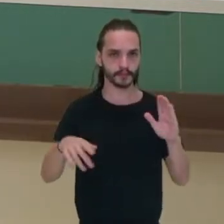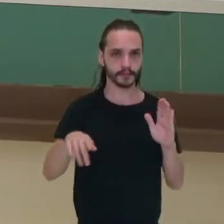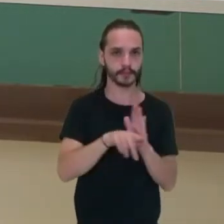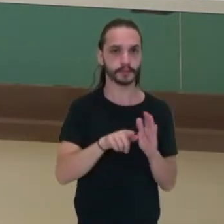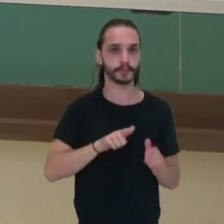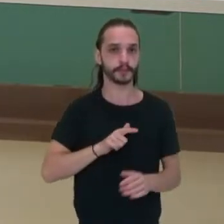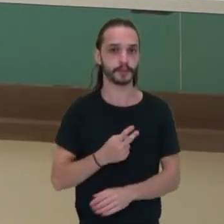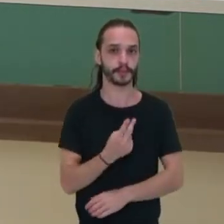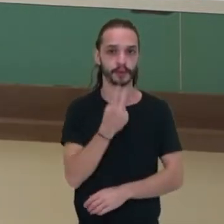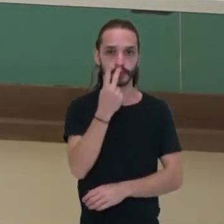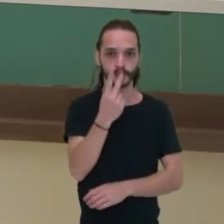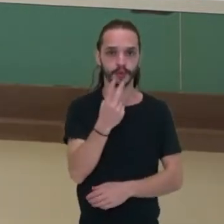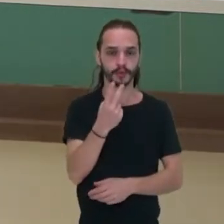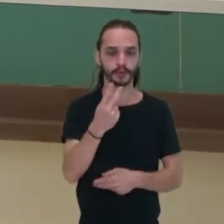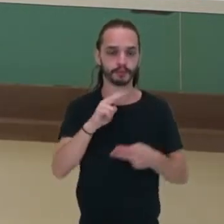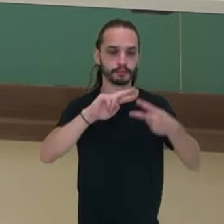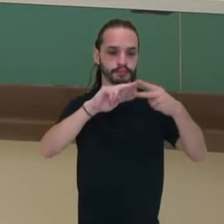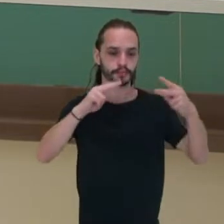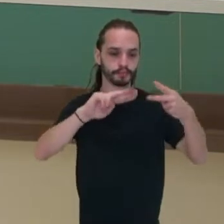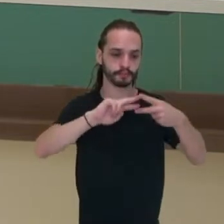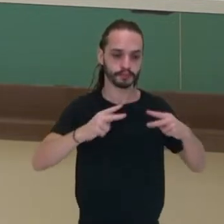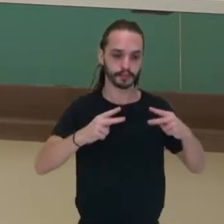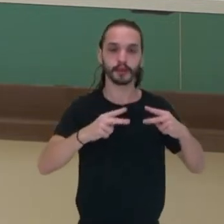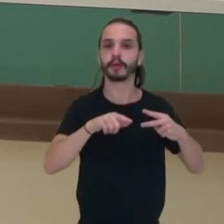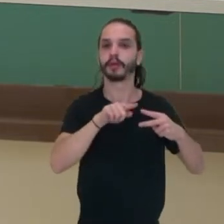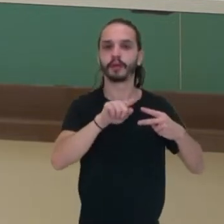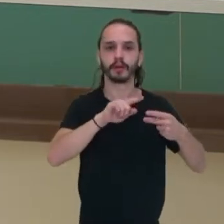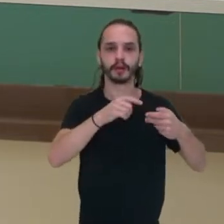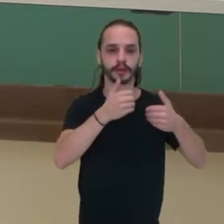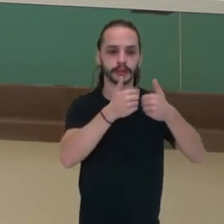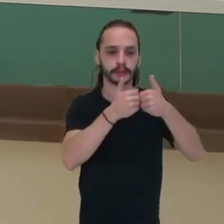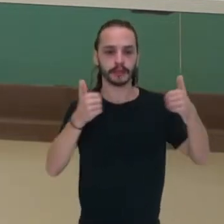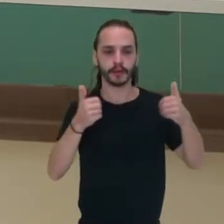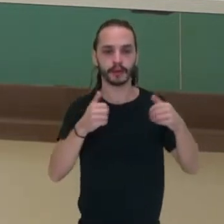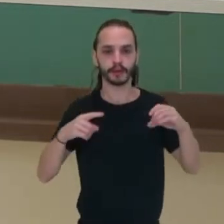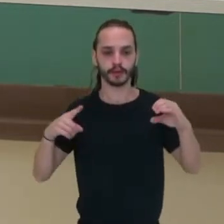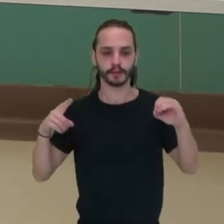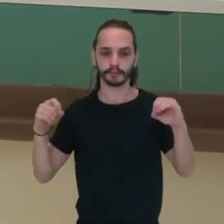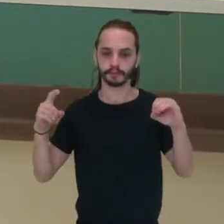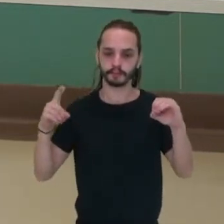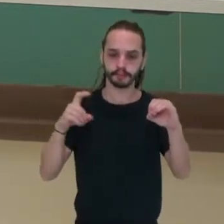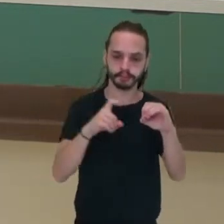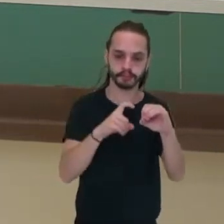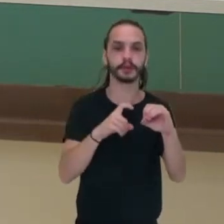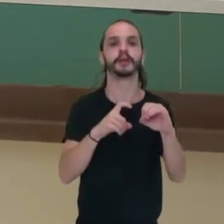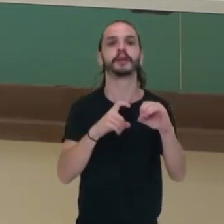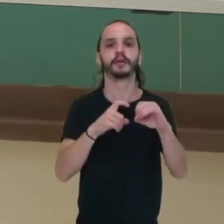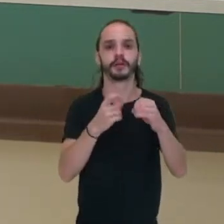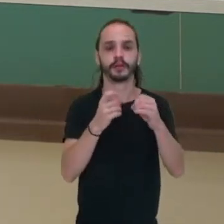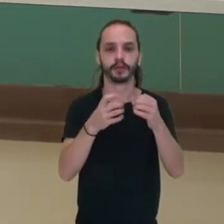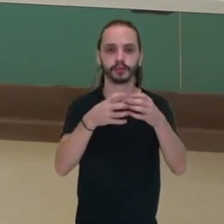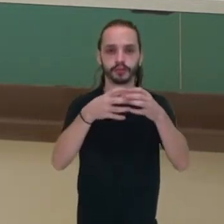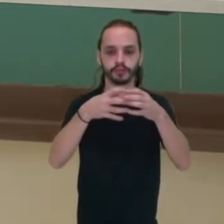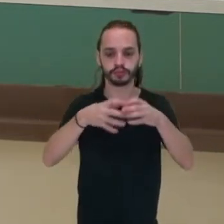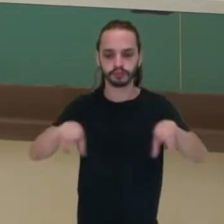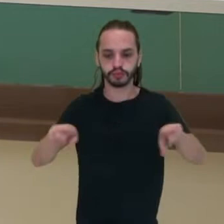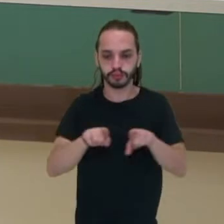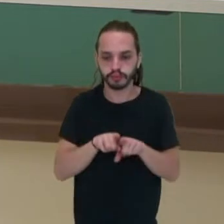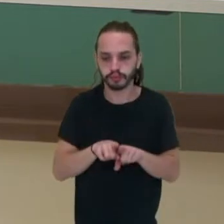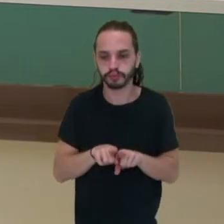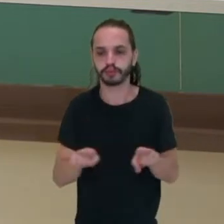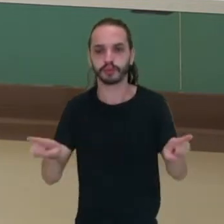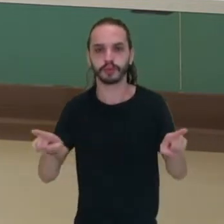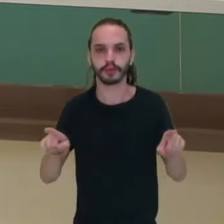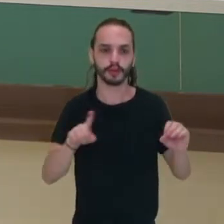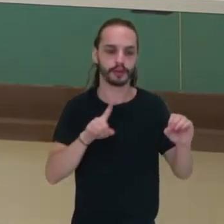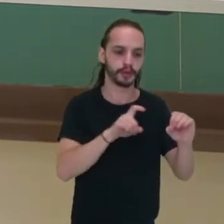dois fatores, né? Que se separam na formação dos gametas, indo um fator para cada gameta, que é, portanto,